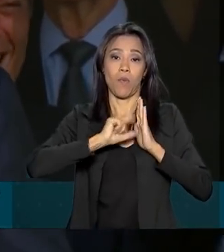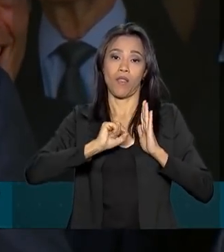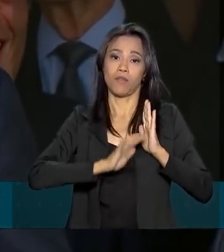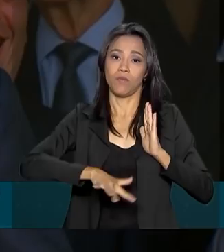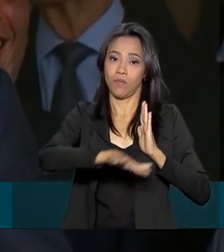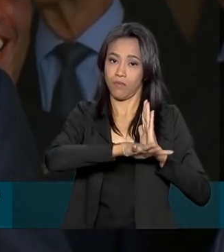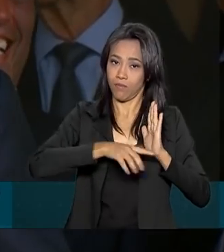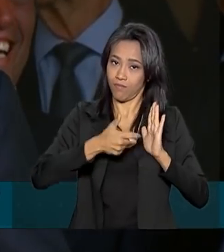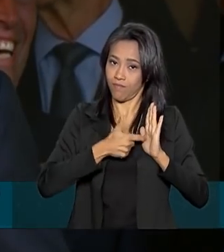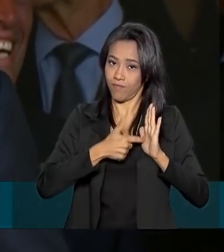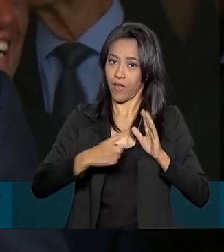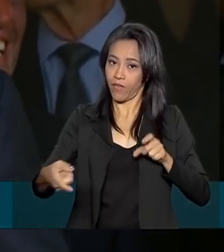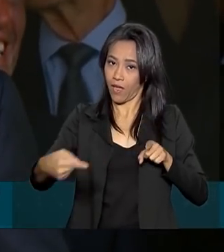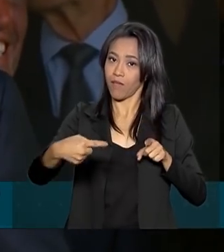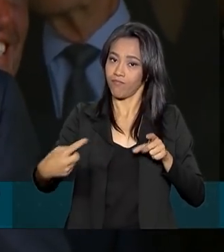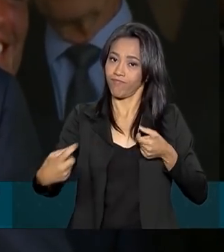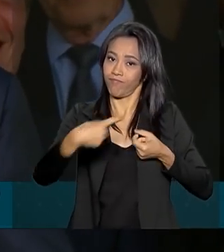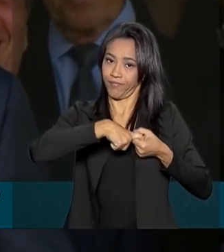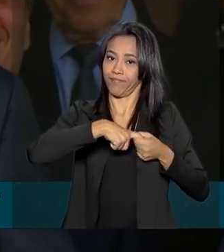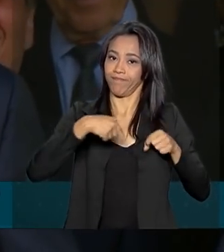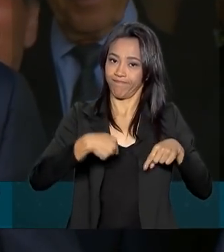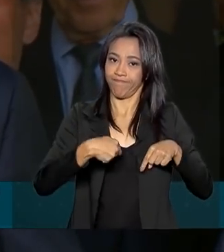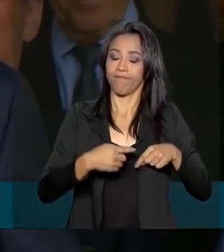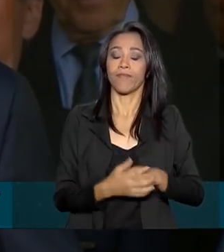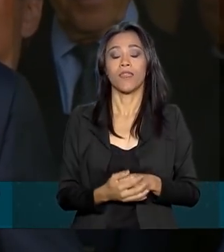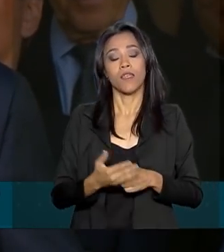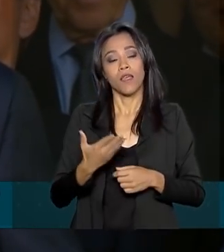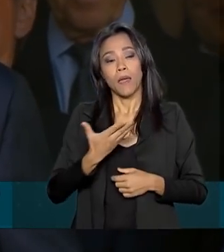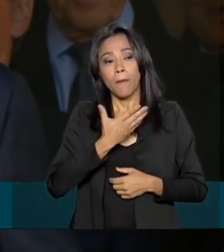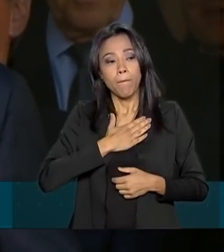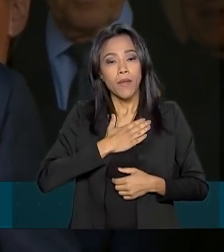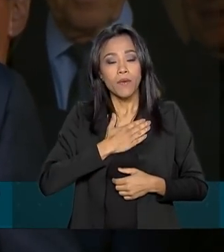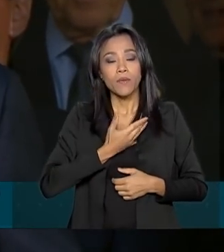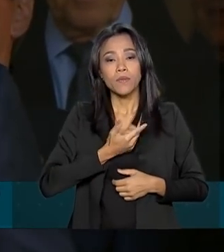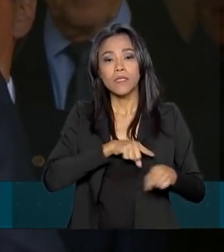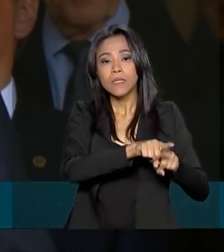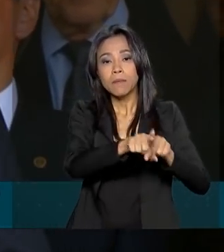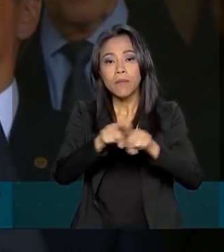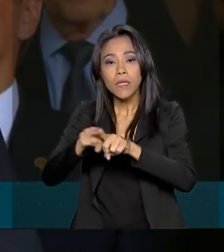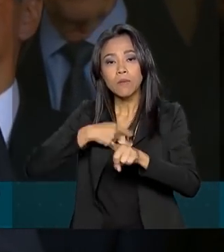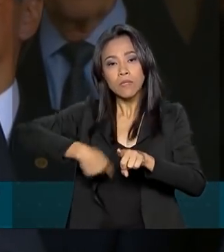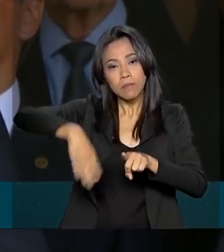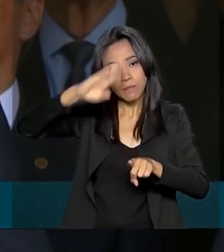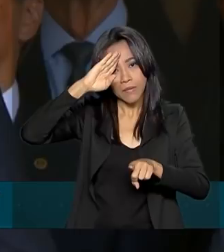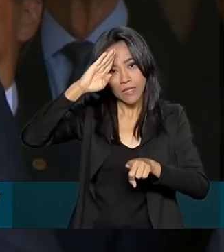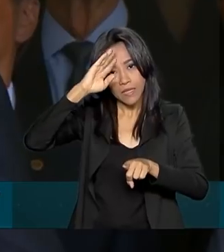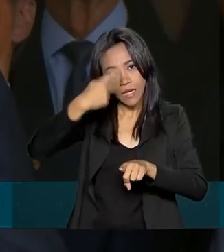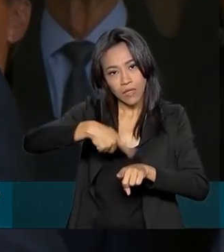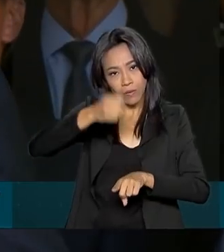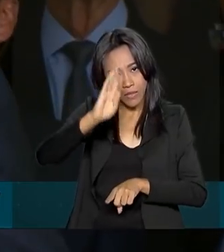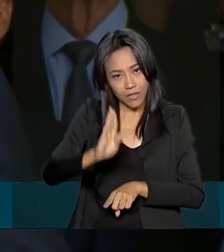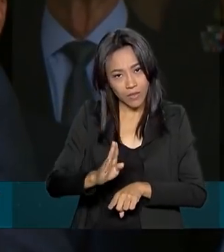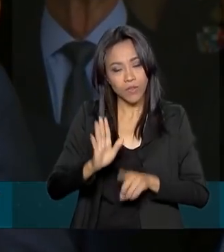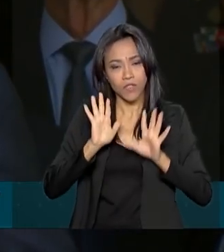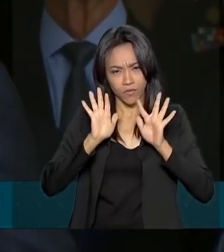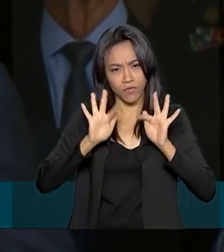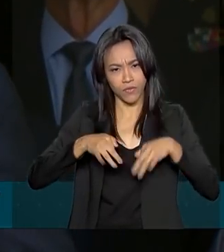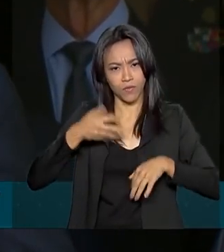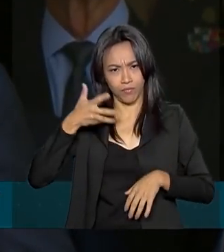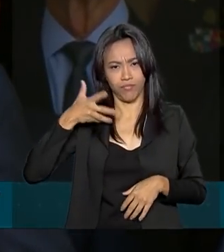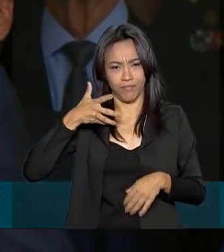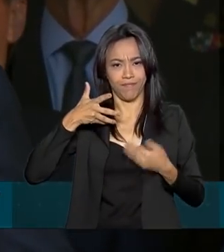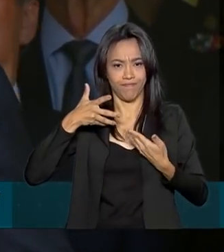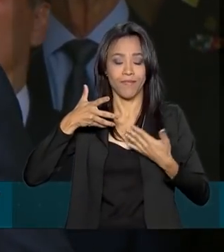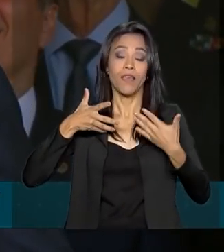Meus irmãos militares, meus irmãos brasileiros, encerrando,